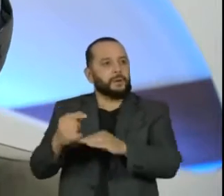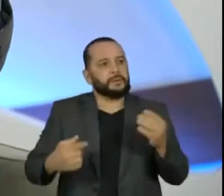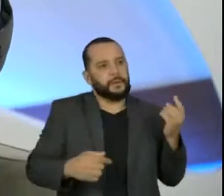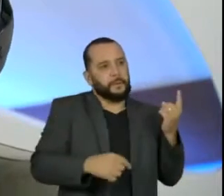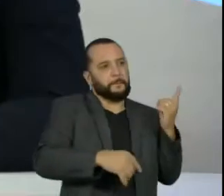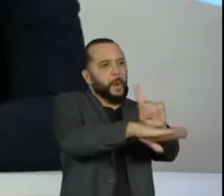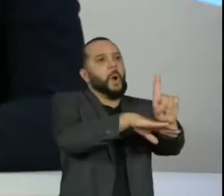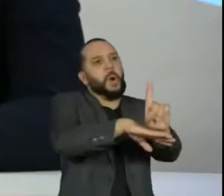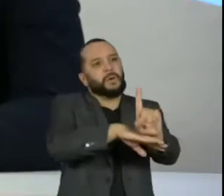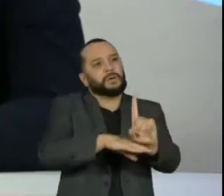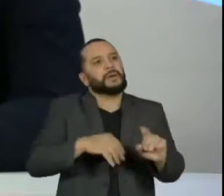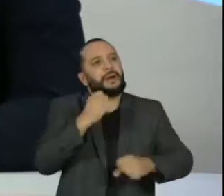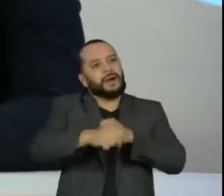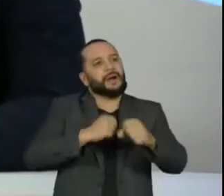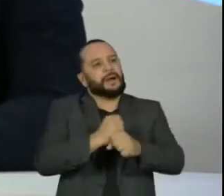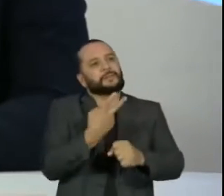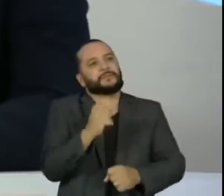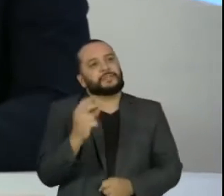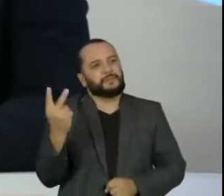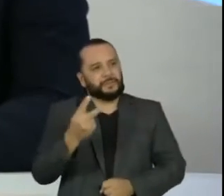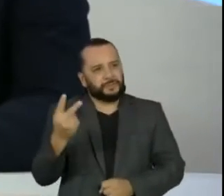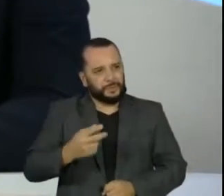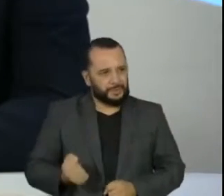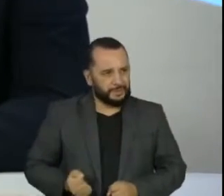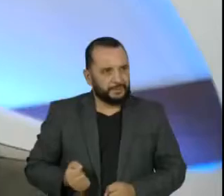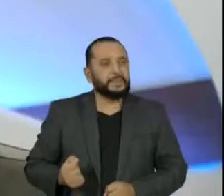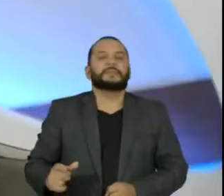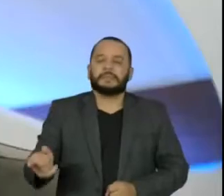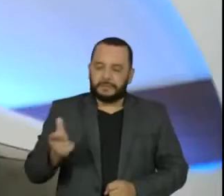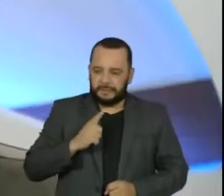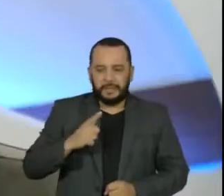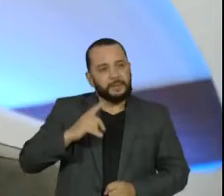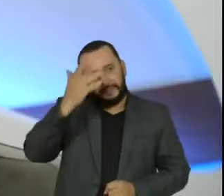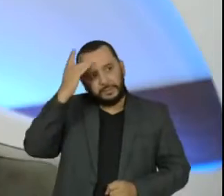2022. Mas tem muita gente importante do lado de fora.